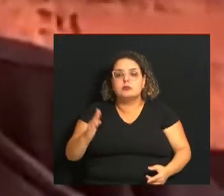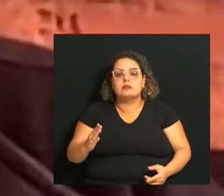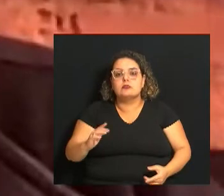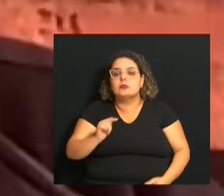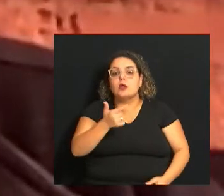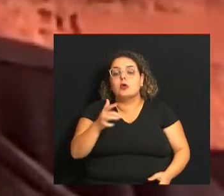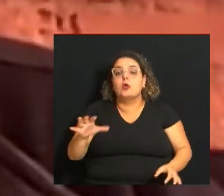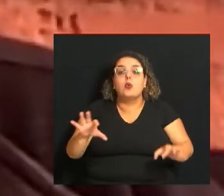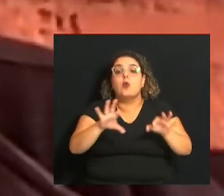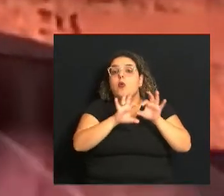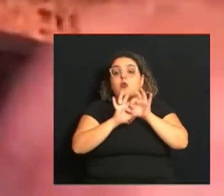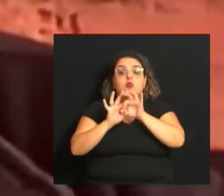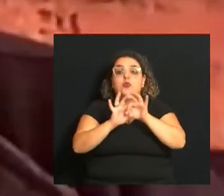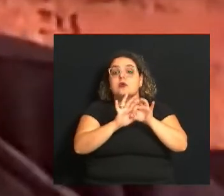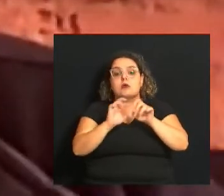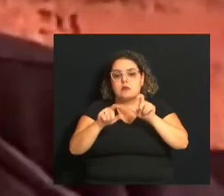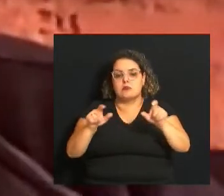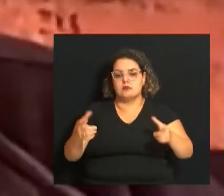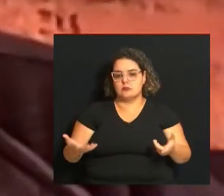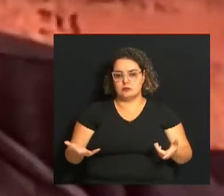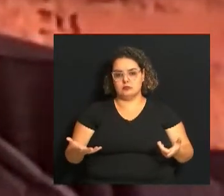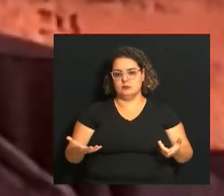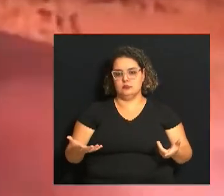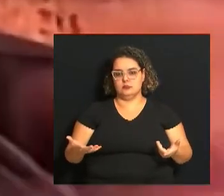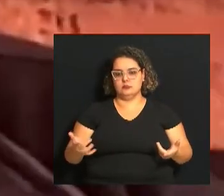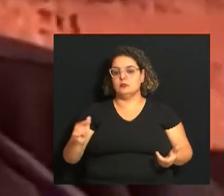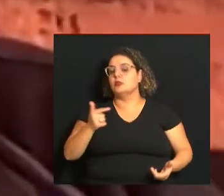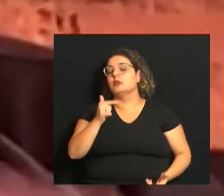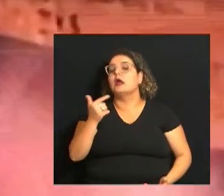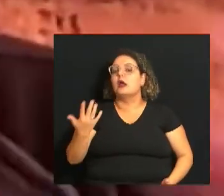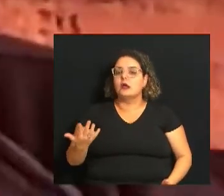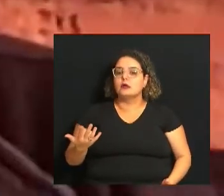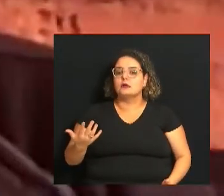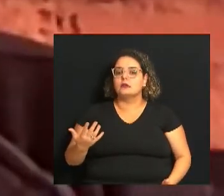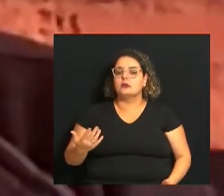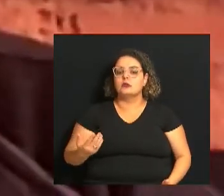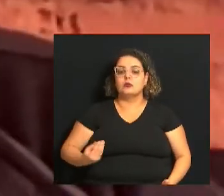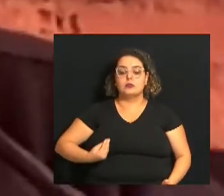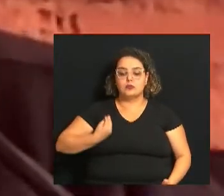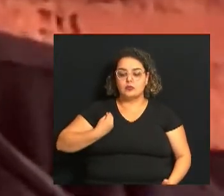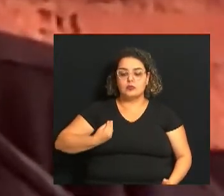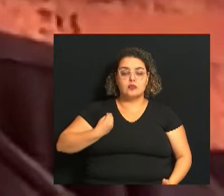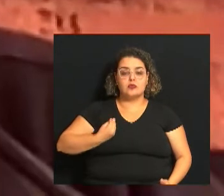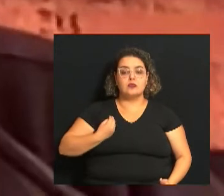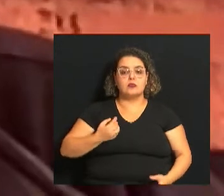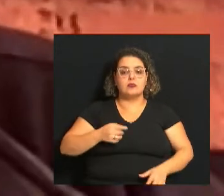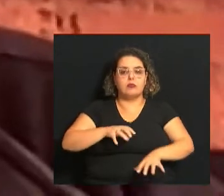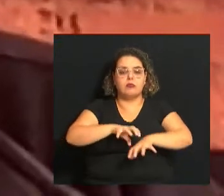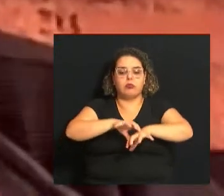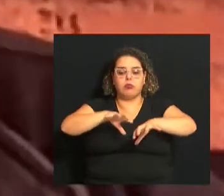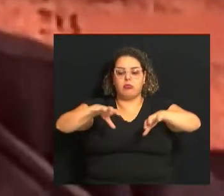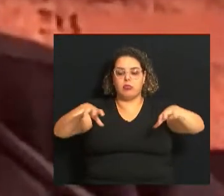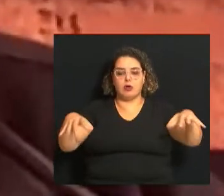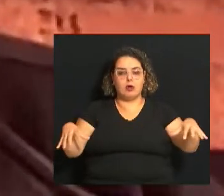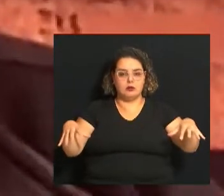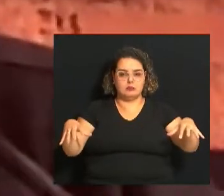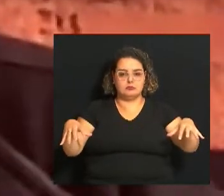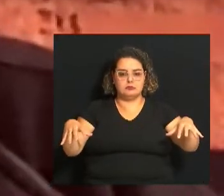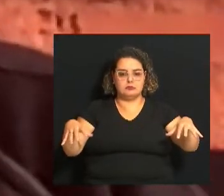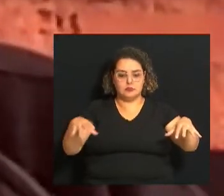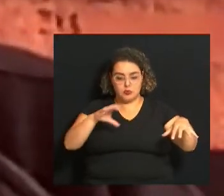das pessoas, né, de integração. Então a gente vive num ambiente que parece de desagregação, no sentido cívico